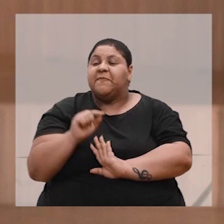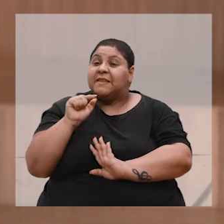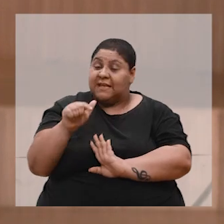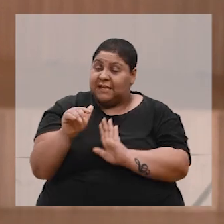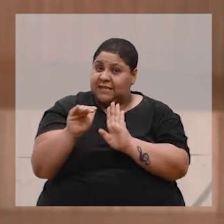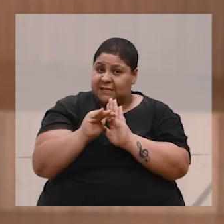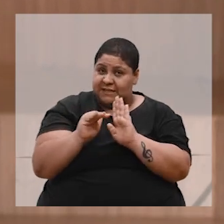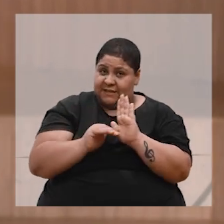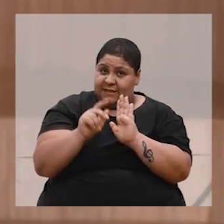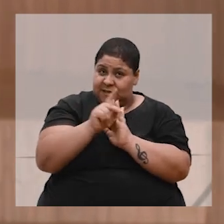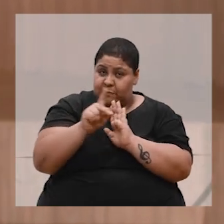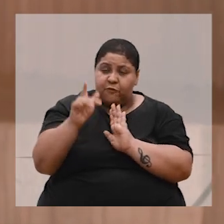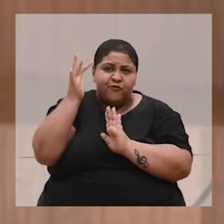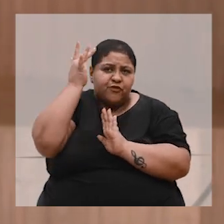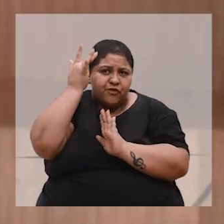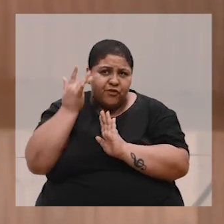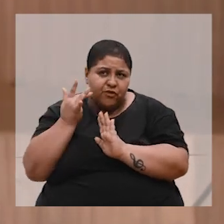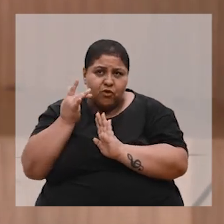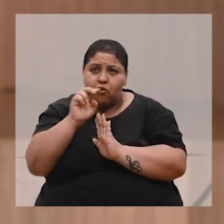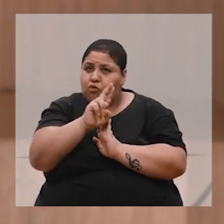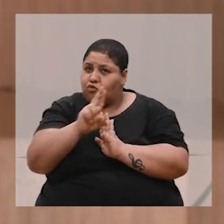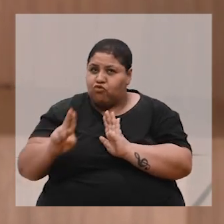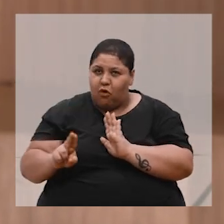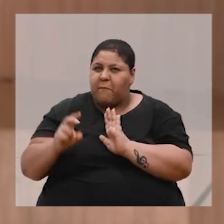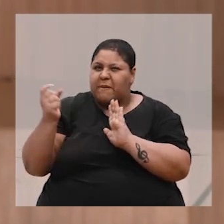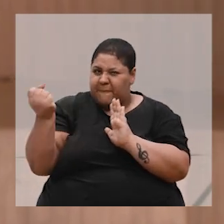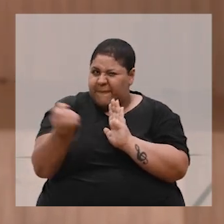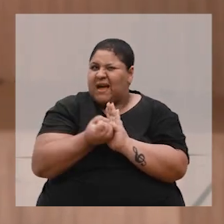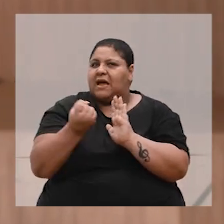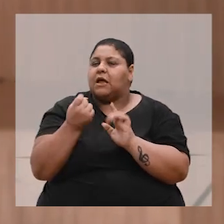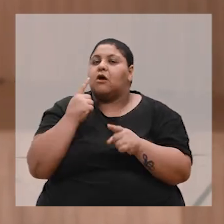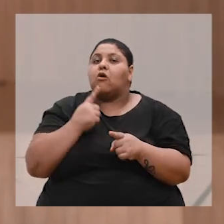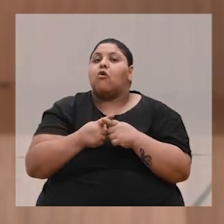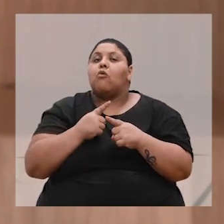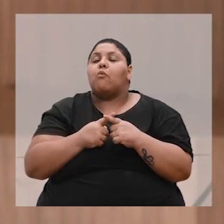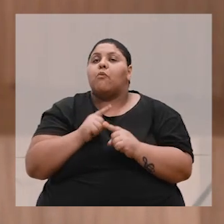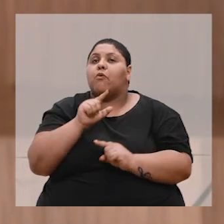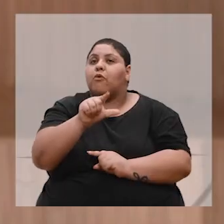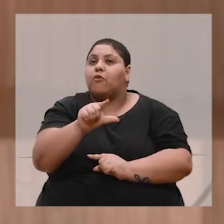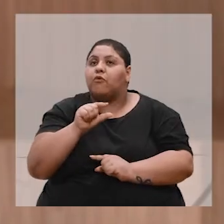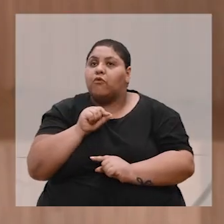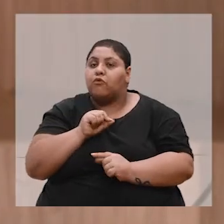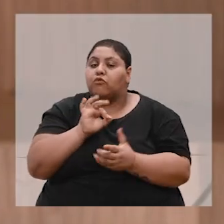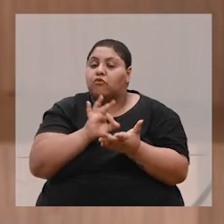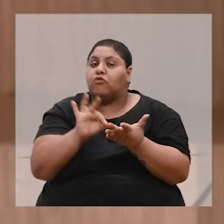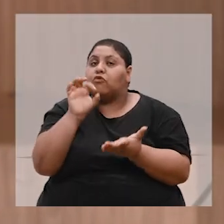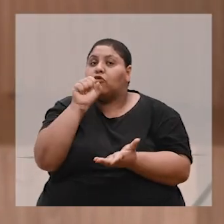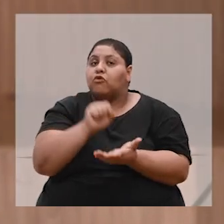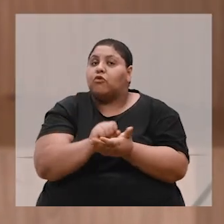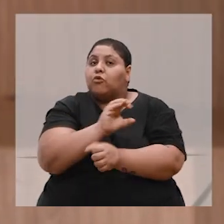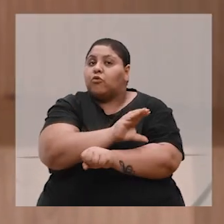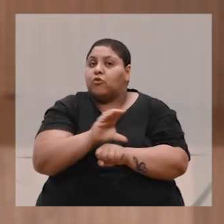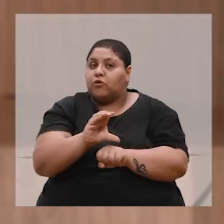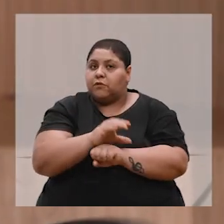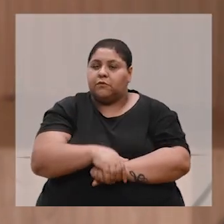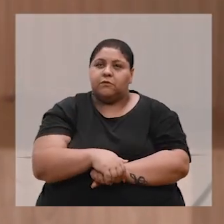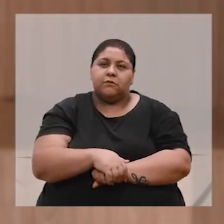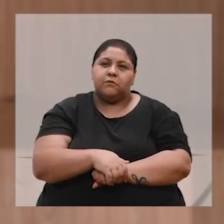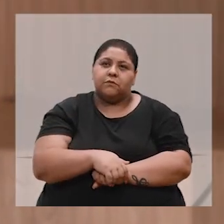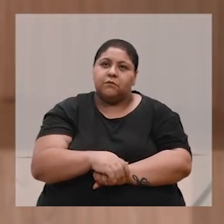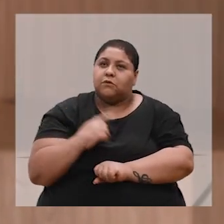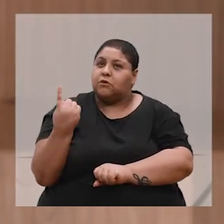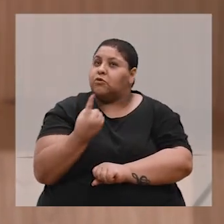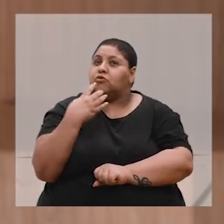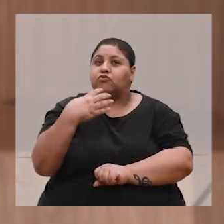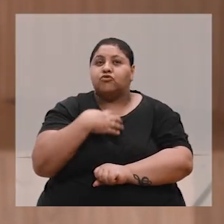E esse programa, né, Professor do Amanhã, o nome já é emblemático. Por que você decidiu se inscrever e cursar?